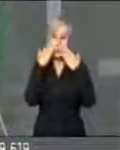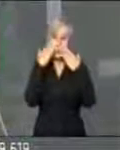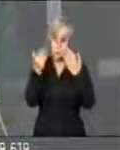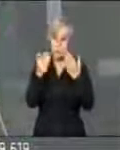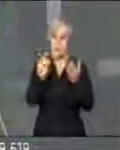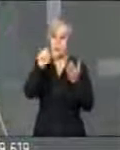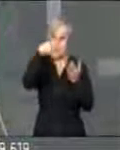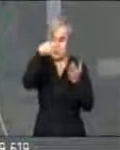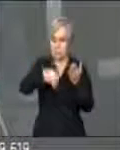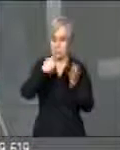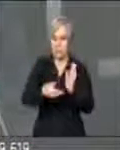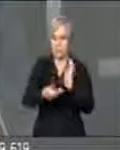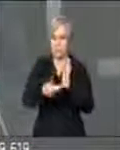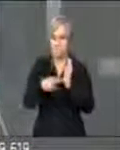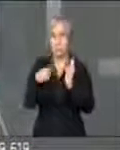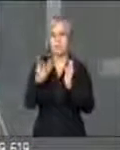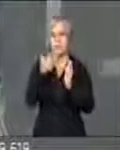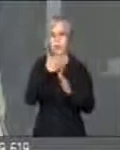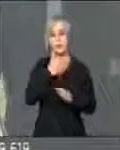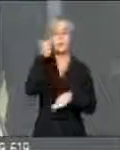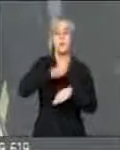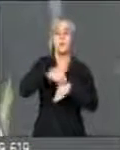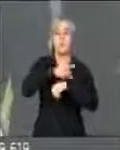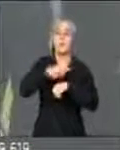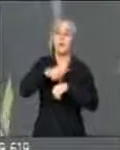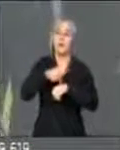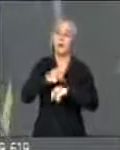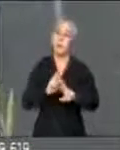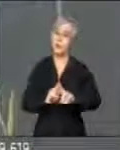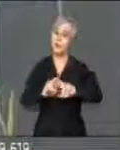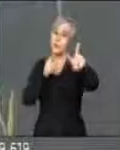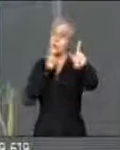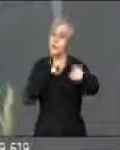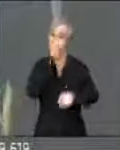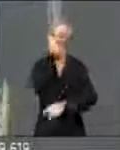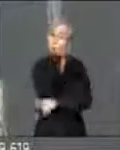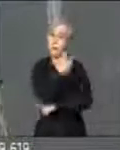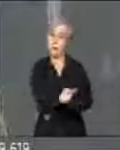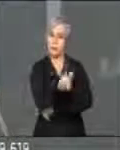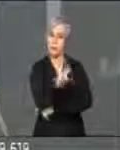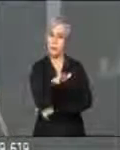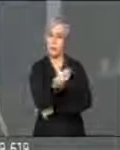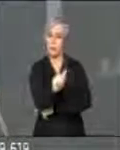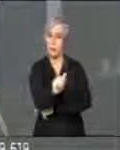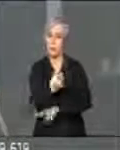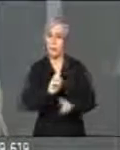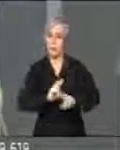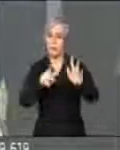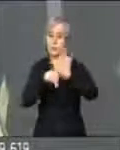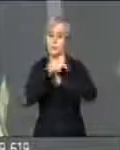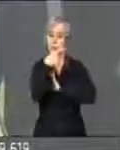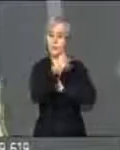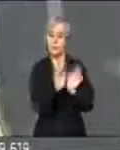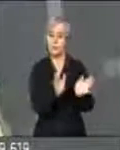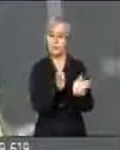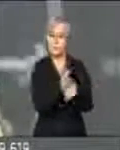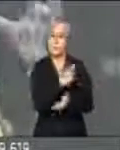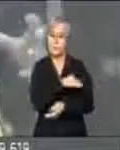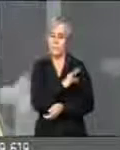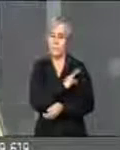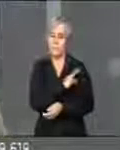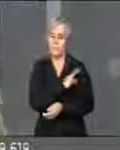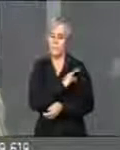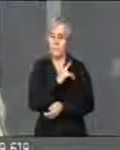aqui dentro, nós queremos o melhor para o nosso país. Diferentemente do senhor, diferentemente do seu partido. Um partido com